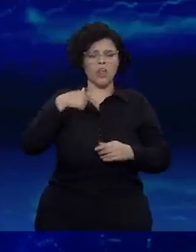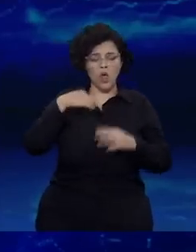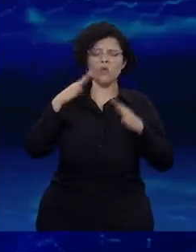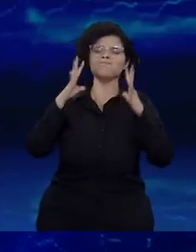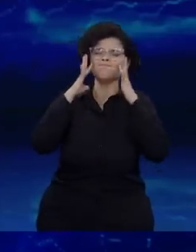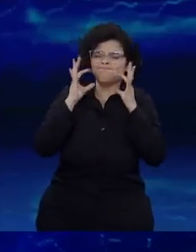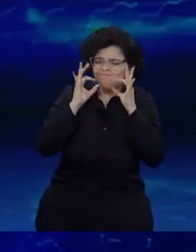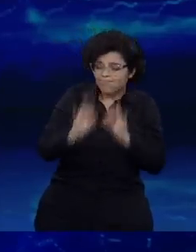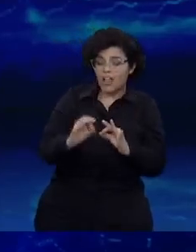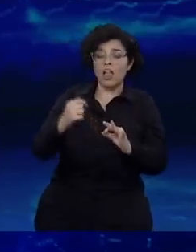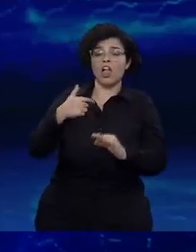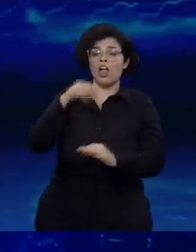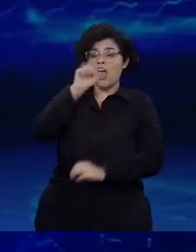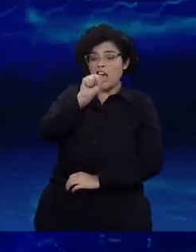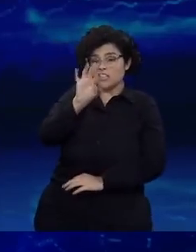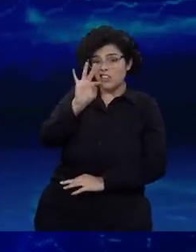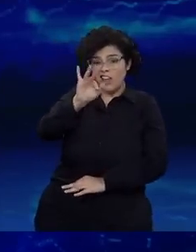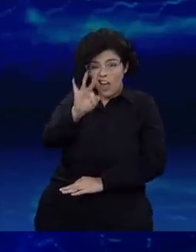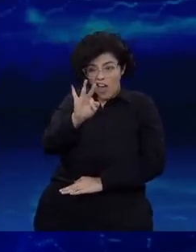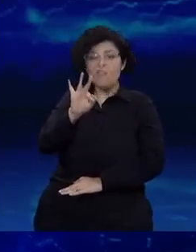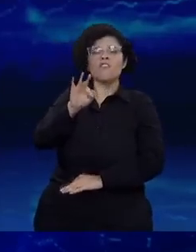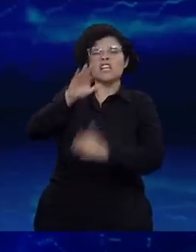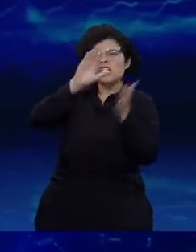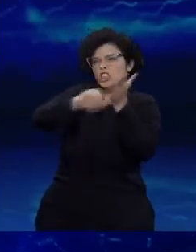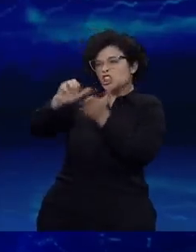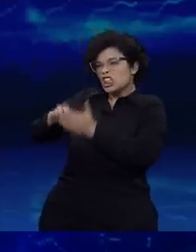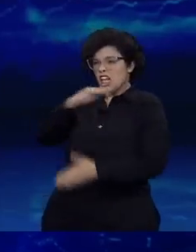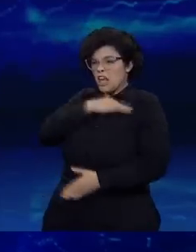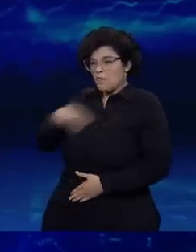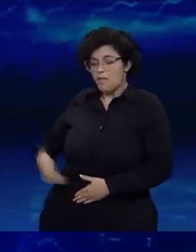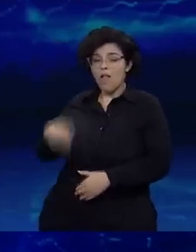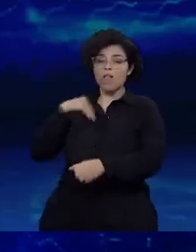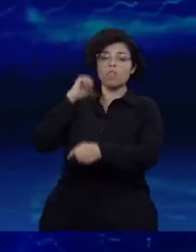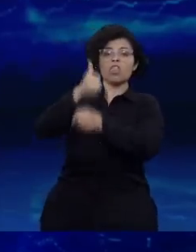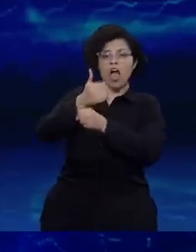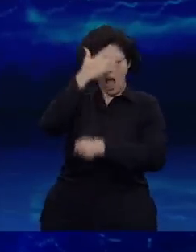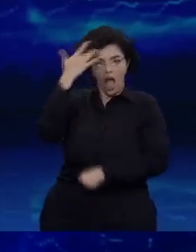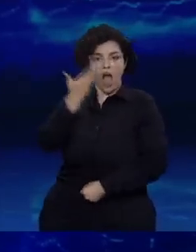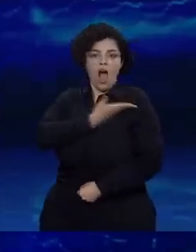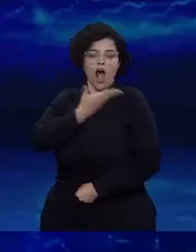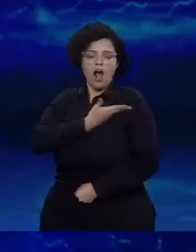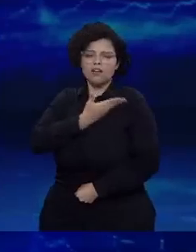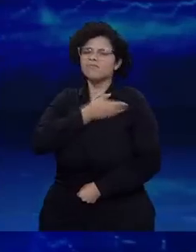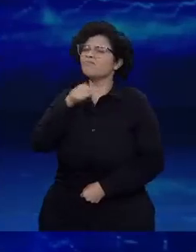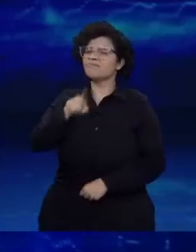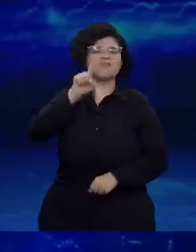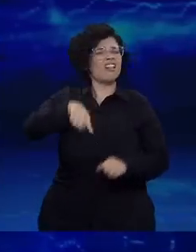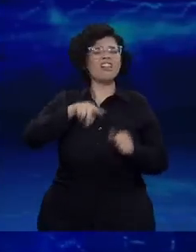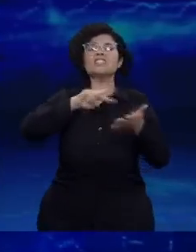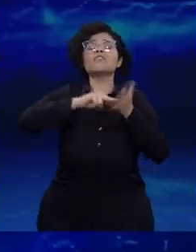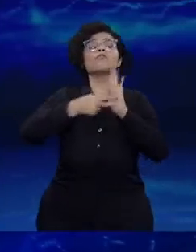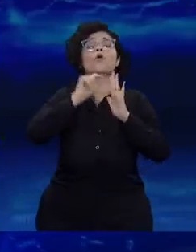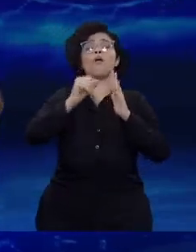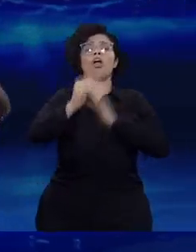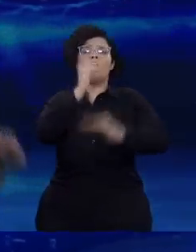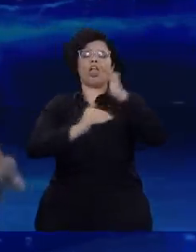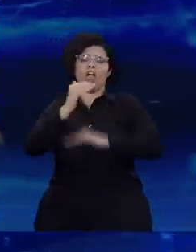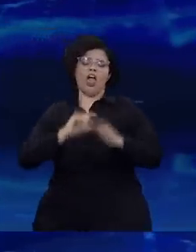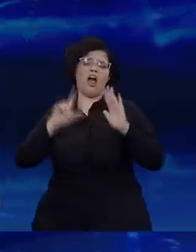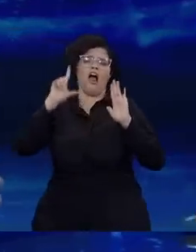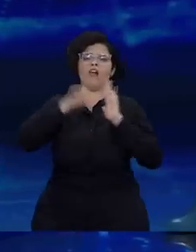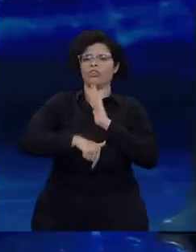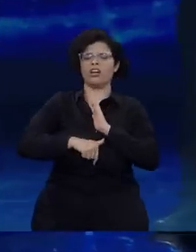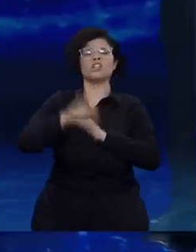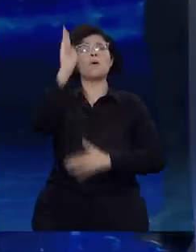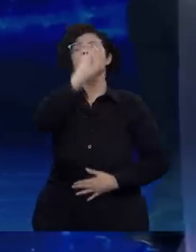colocar amigo, para colocar companheiro, para colocar partidário, é um atraso, é um retrocesso que a República Brasileira